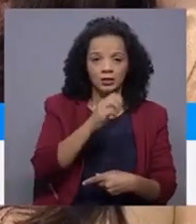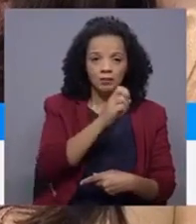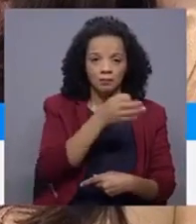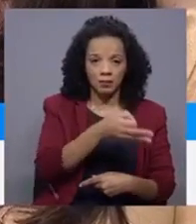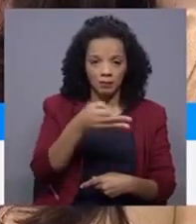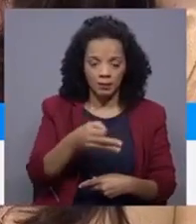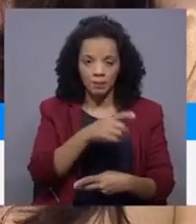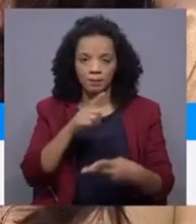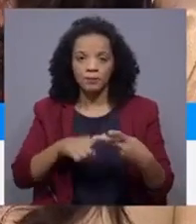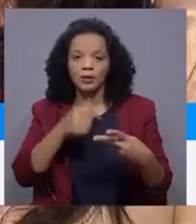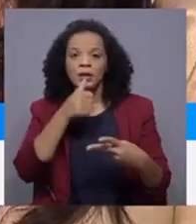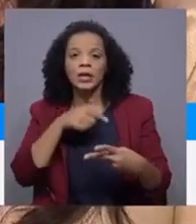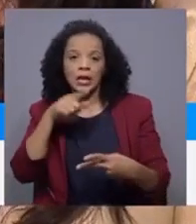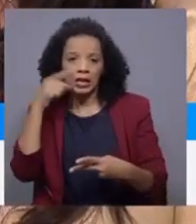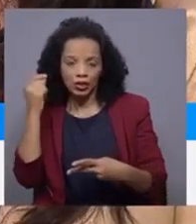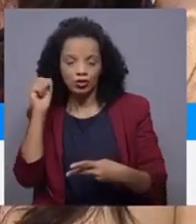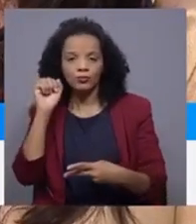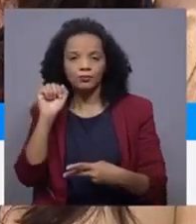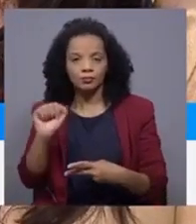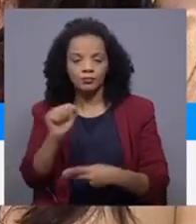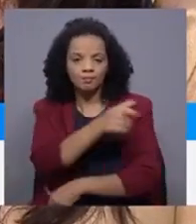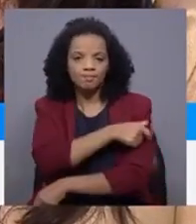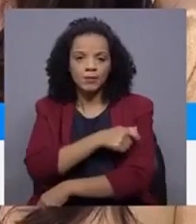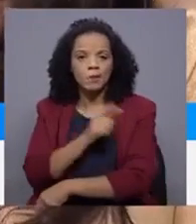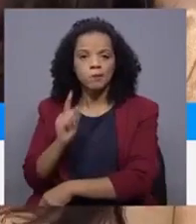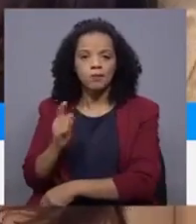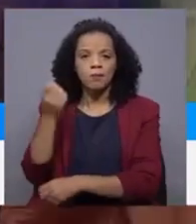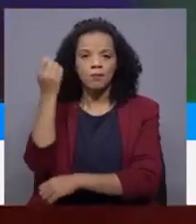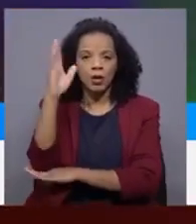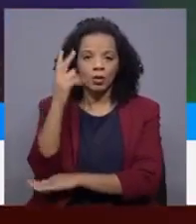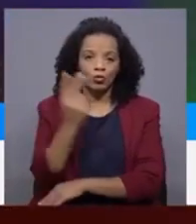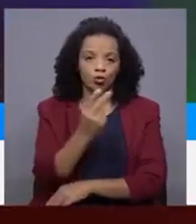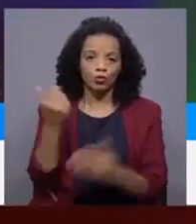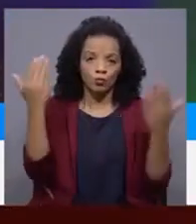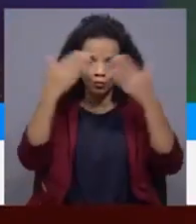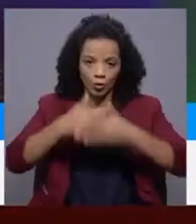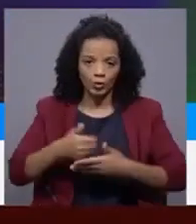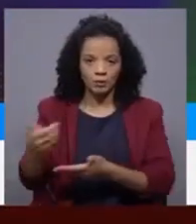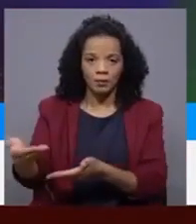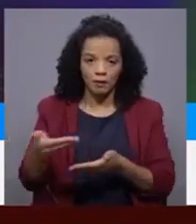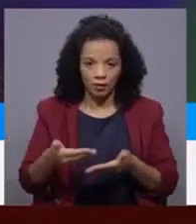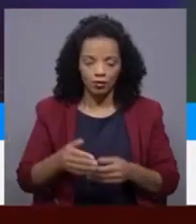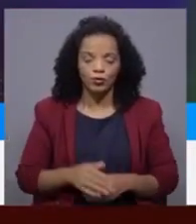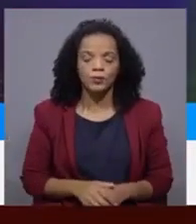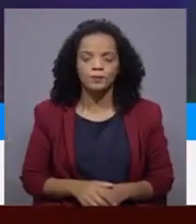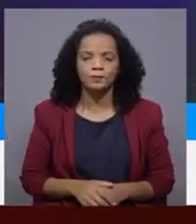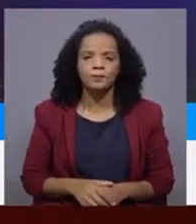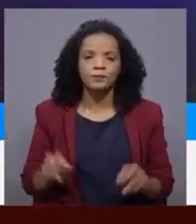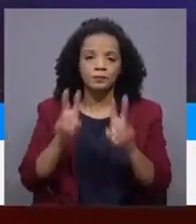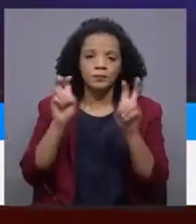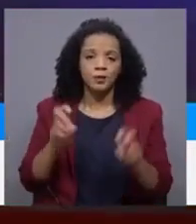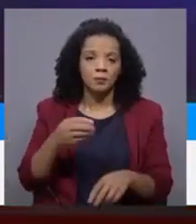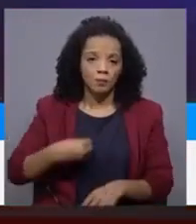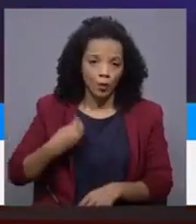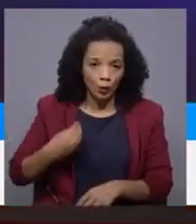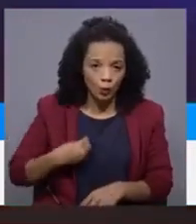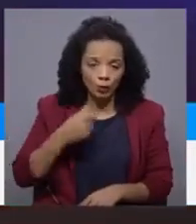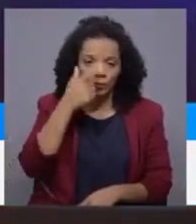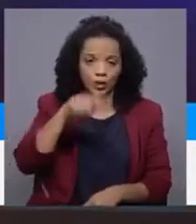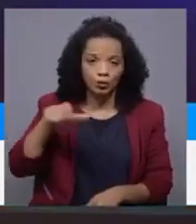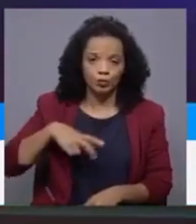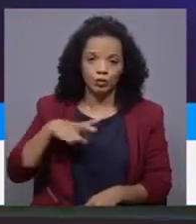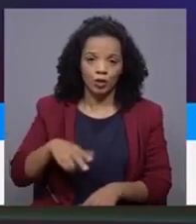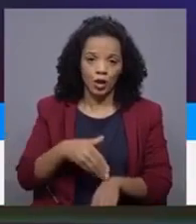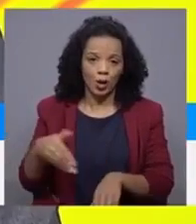e Inês Sousa Real, porta-voz do PAN. Boa noite aos dois, bem-vindos. Vamos então olhar para as questões que preocupam os portugueses